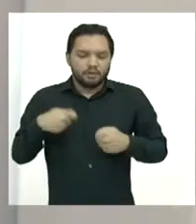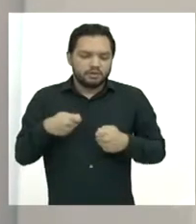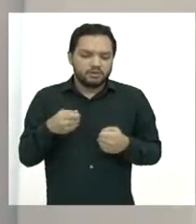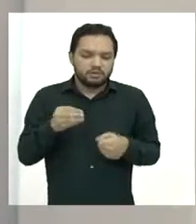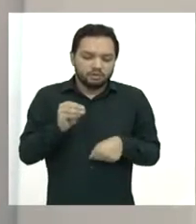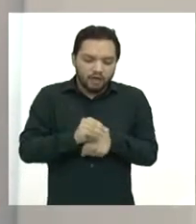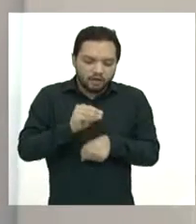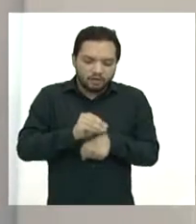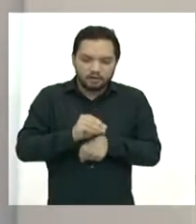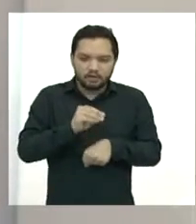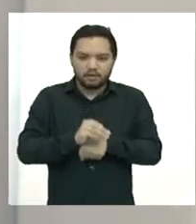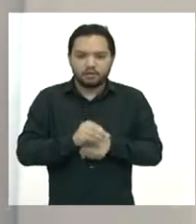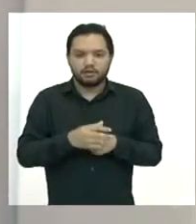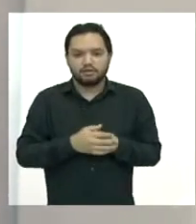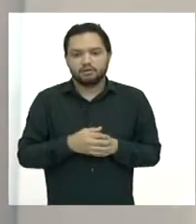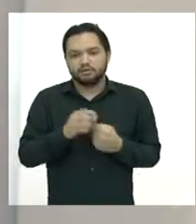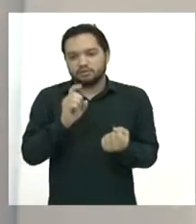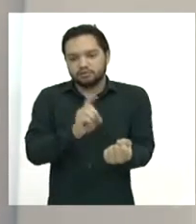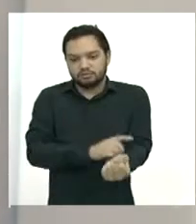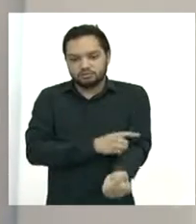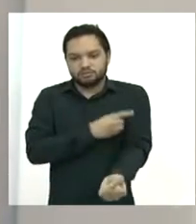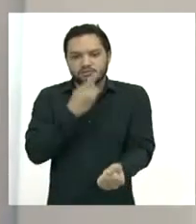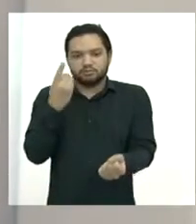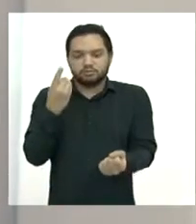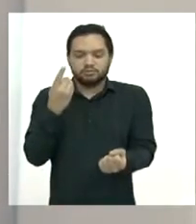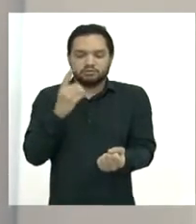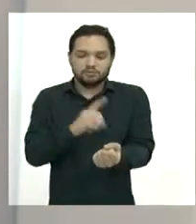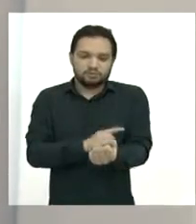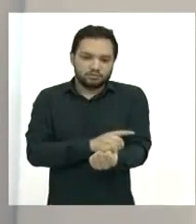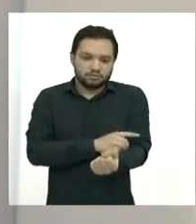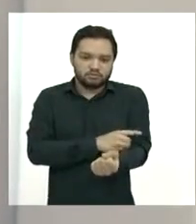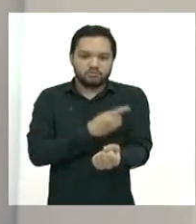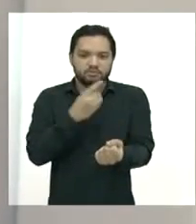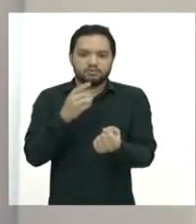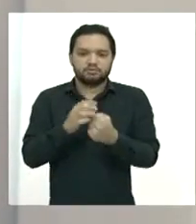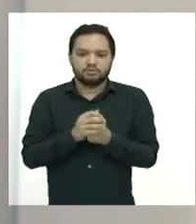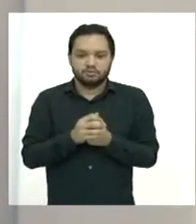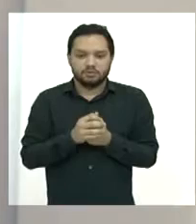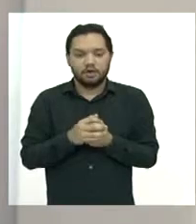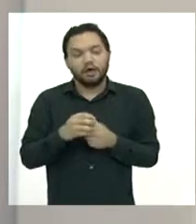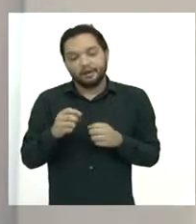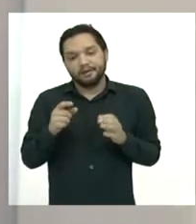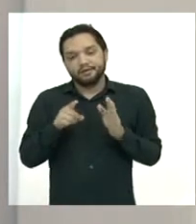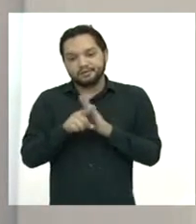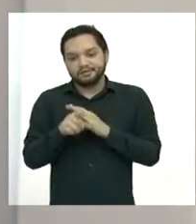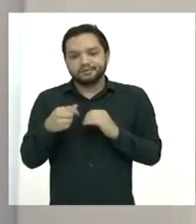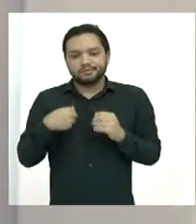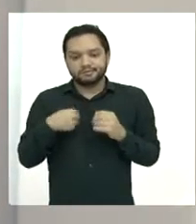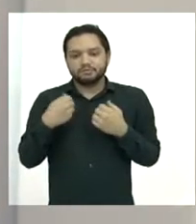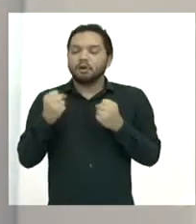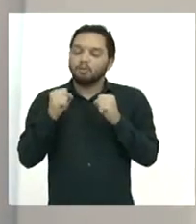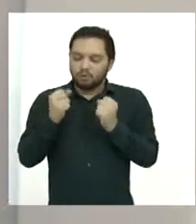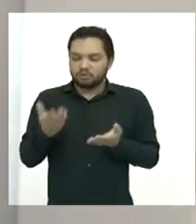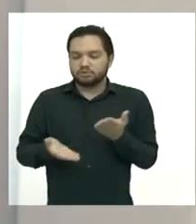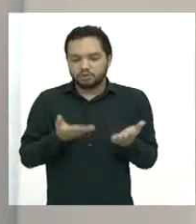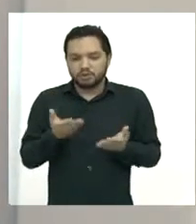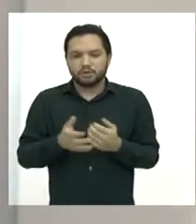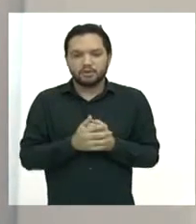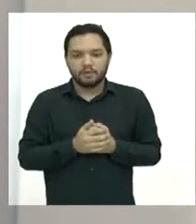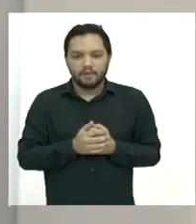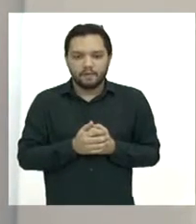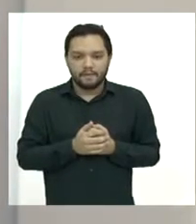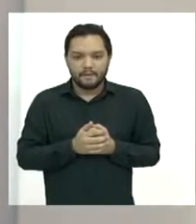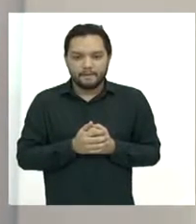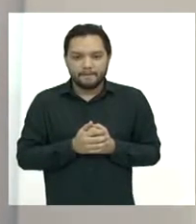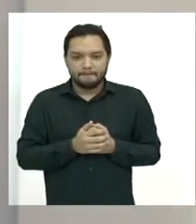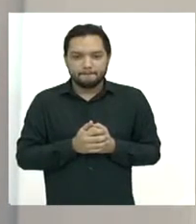tratar, no caso de um diabético, e aí ele vai dizer se aquilo é da alçada dele. Não, isso aqui eu trato, eu sei o que é. Ou você